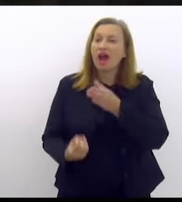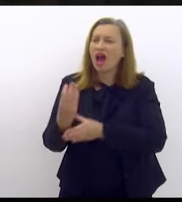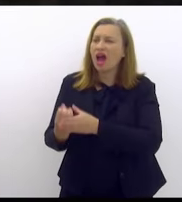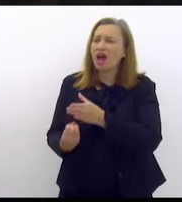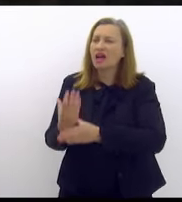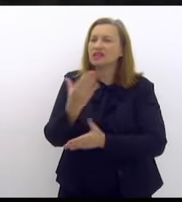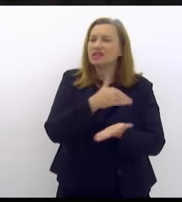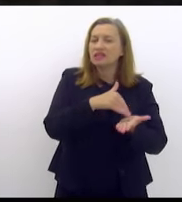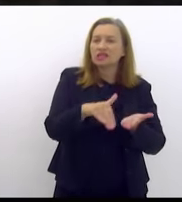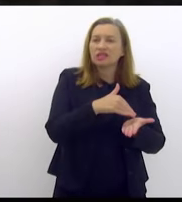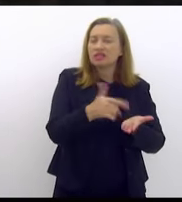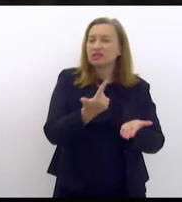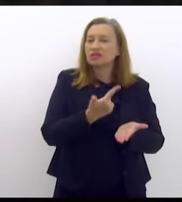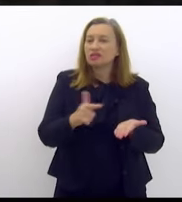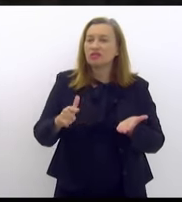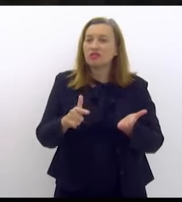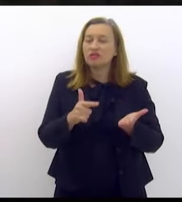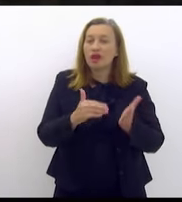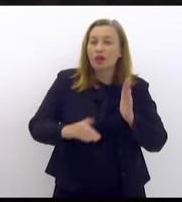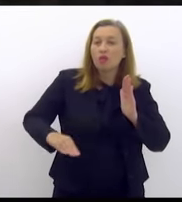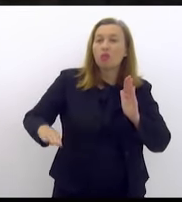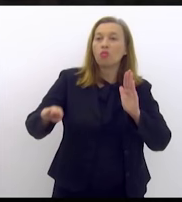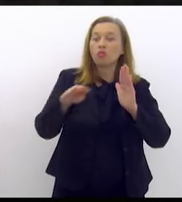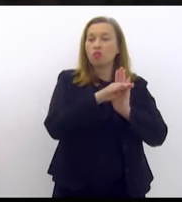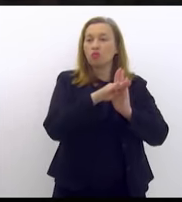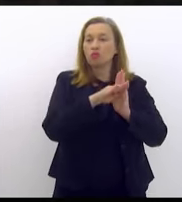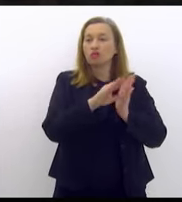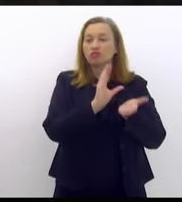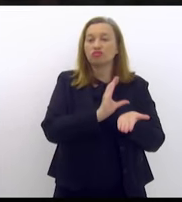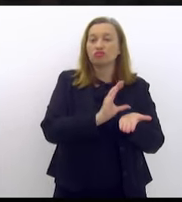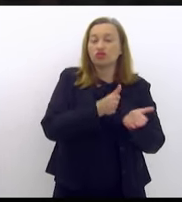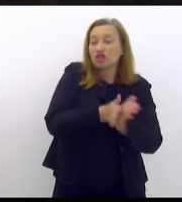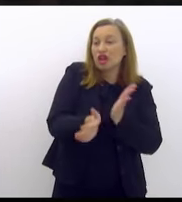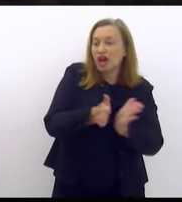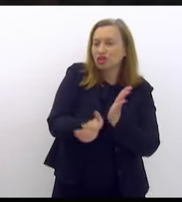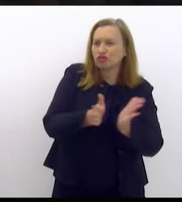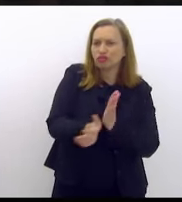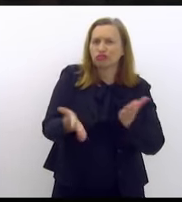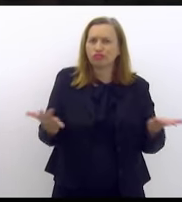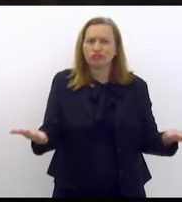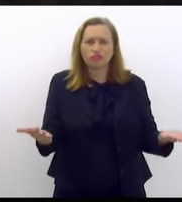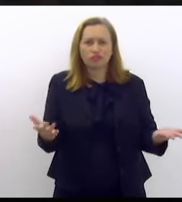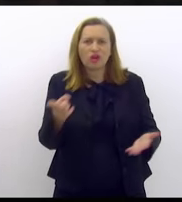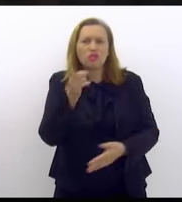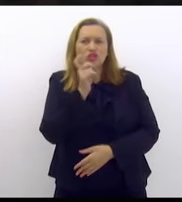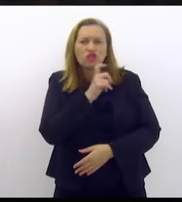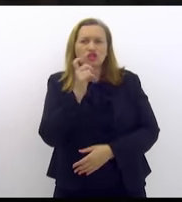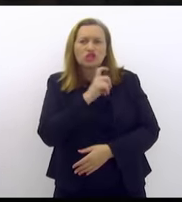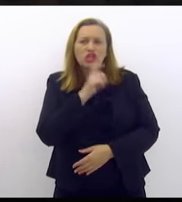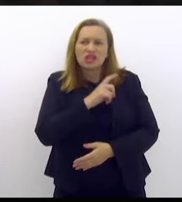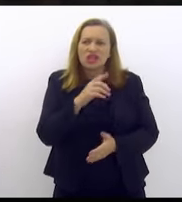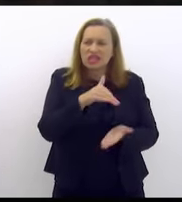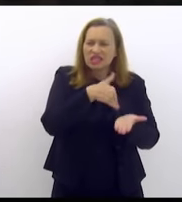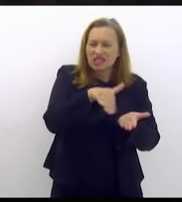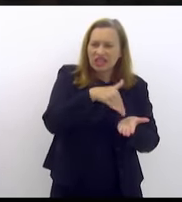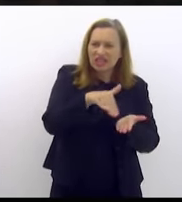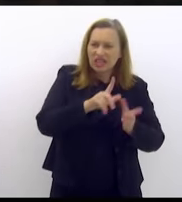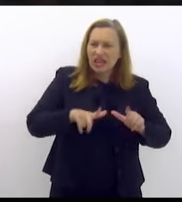sem aumento de despesa. Isso é uma falácia. A secretaria não funciona